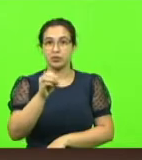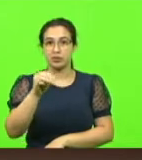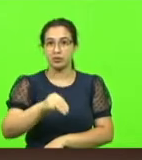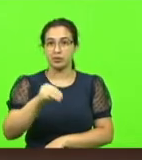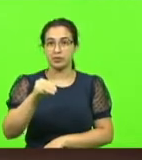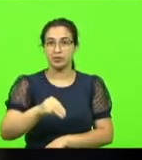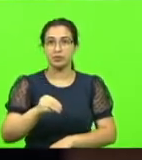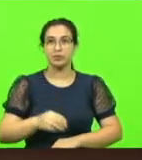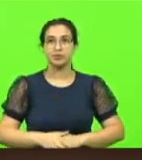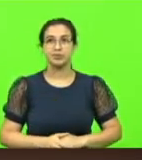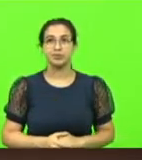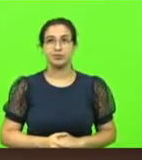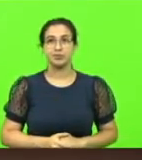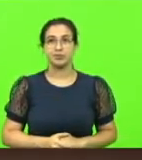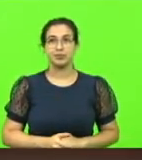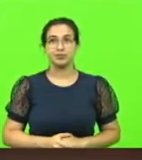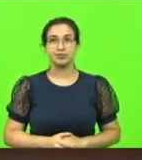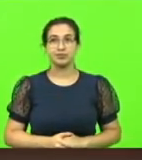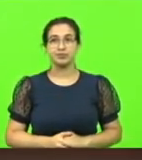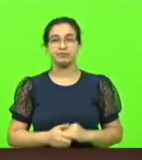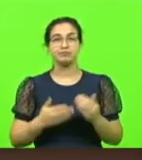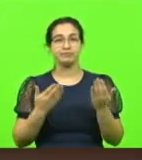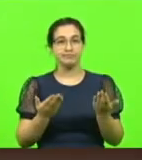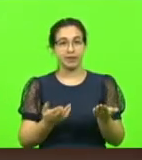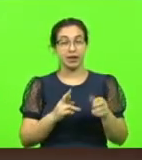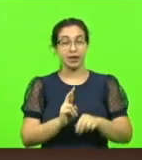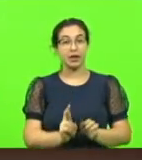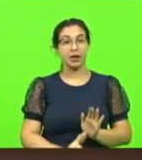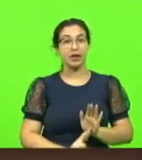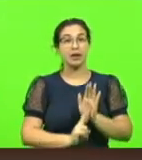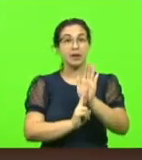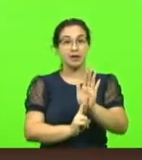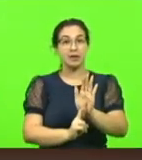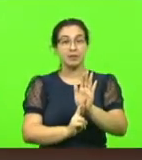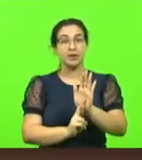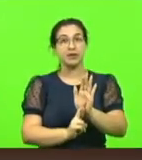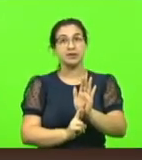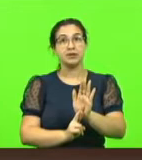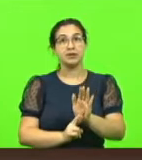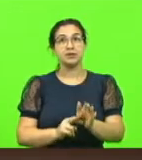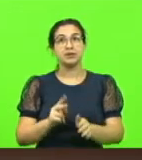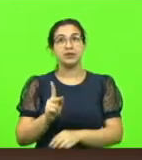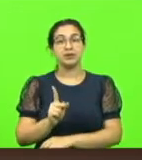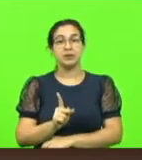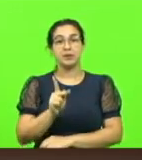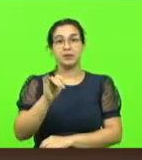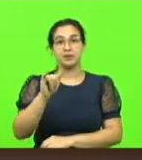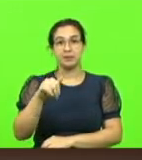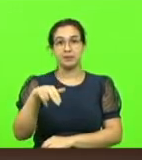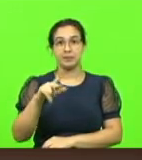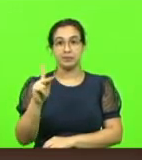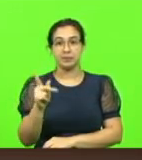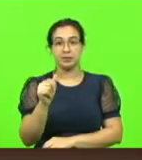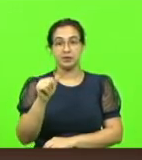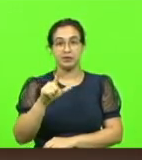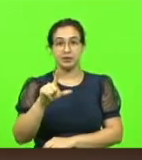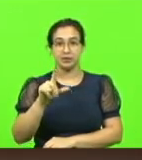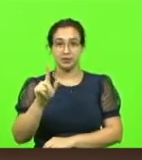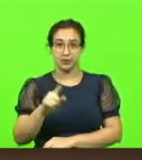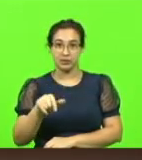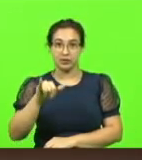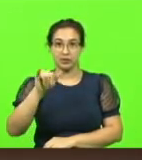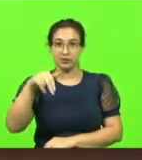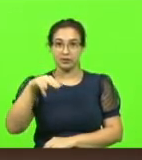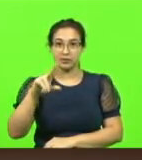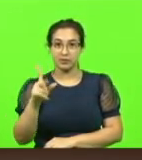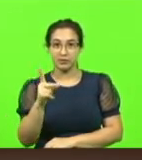que é o aliás, o representante da grande cidade Pinhalzinho, deputado